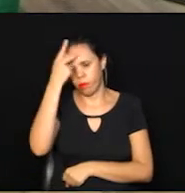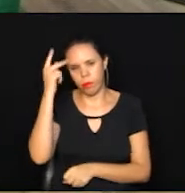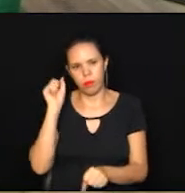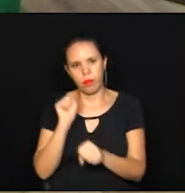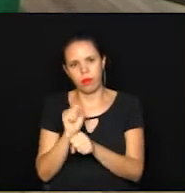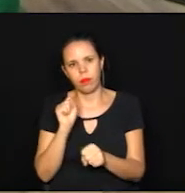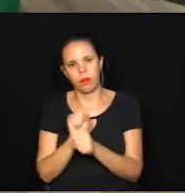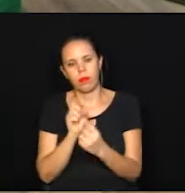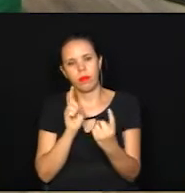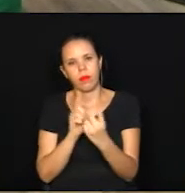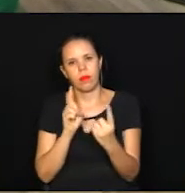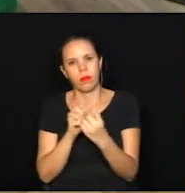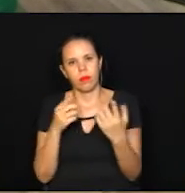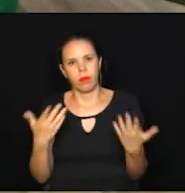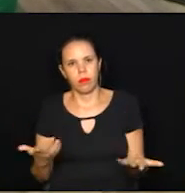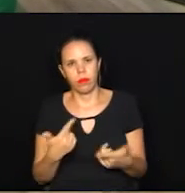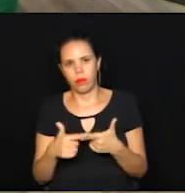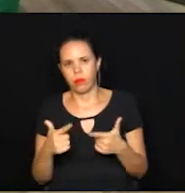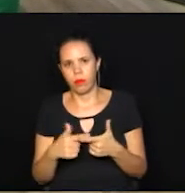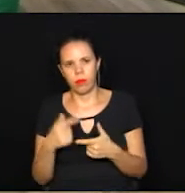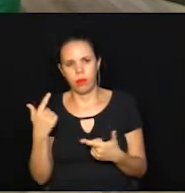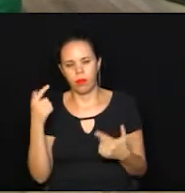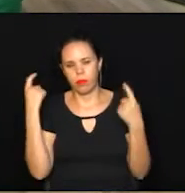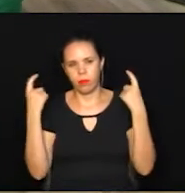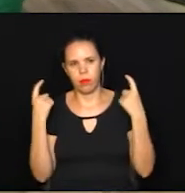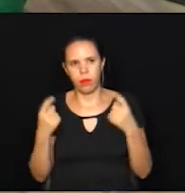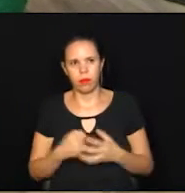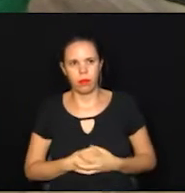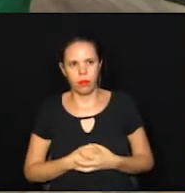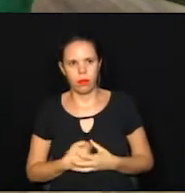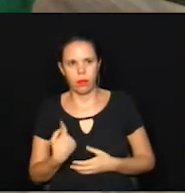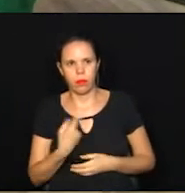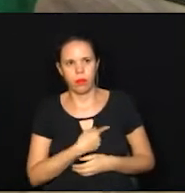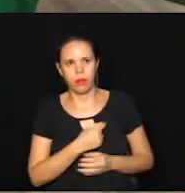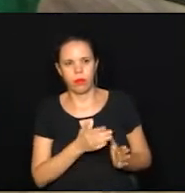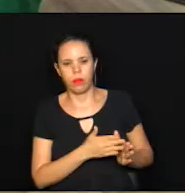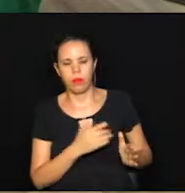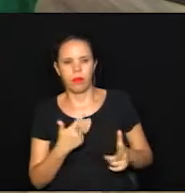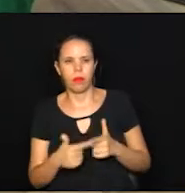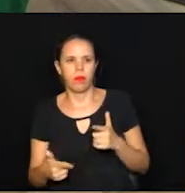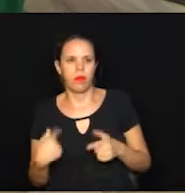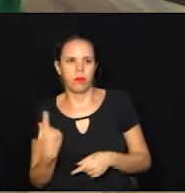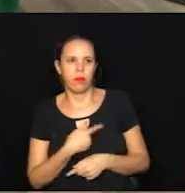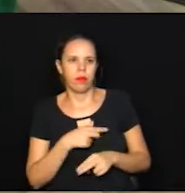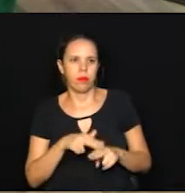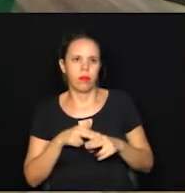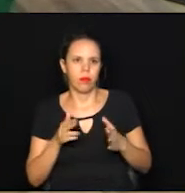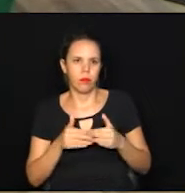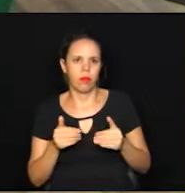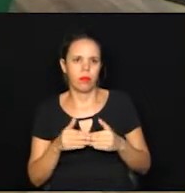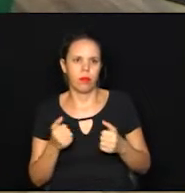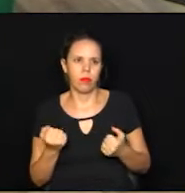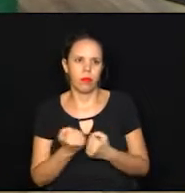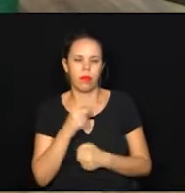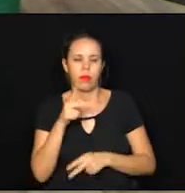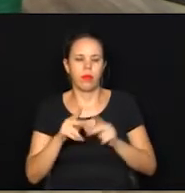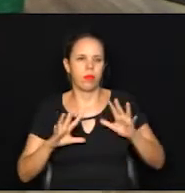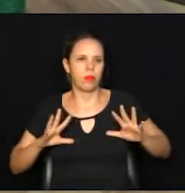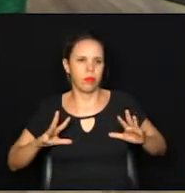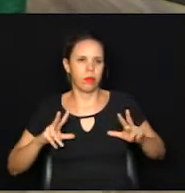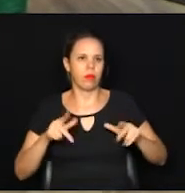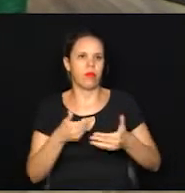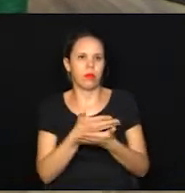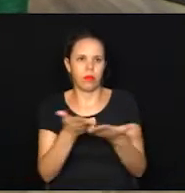por um atendimento, a situação é muito preocupante. Estamos no meio da guerra, por isso que a gente pede a colaboração de